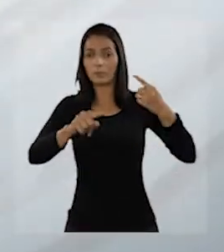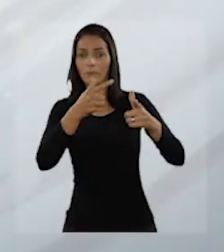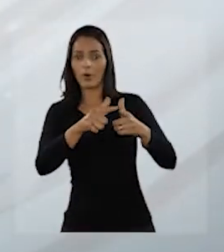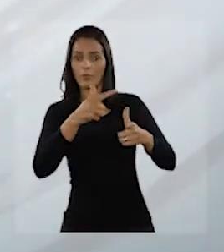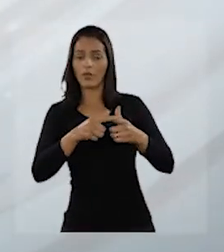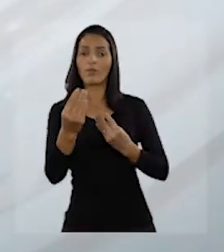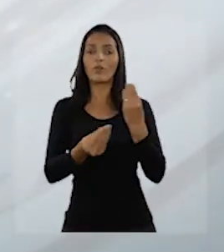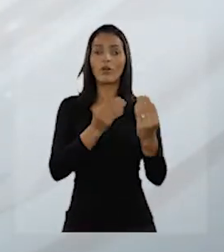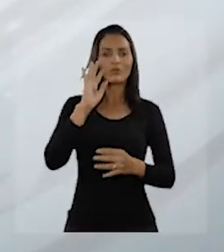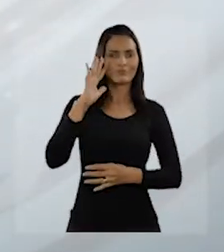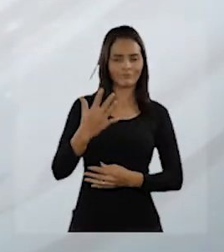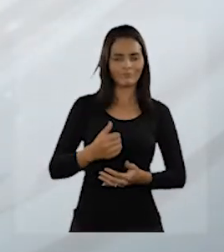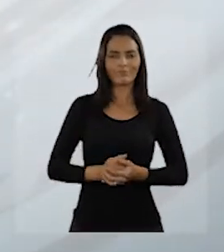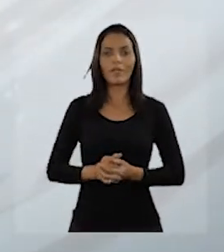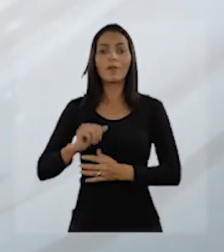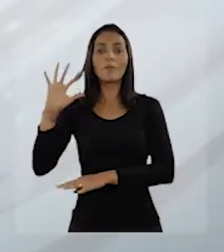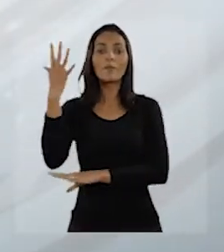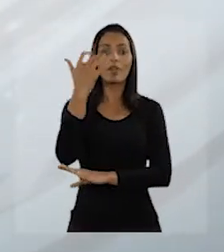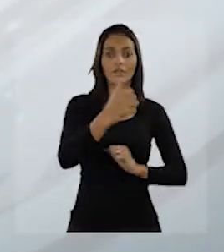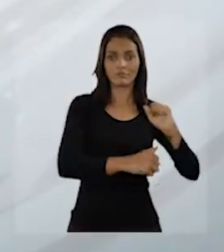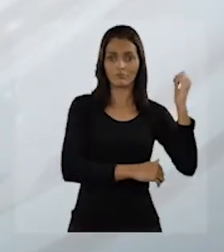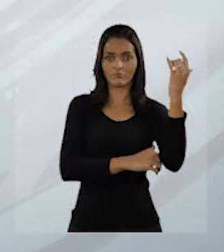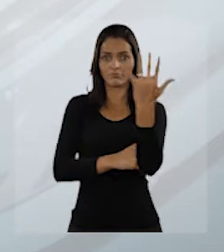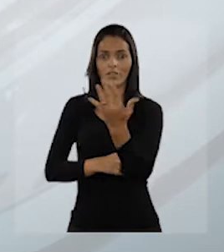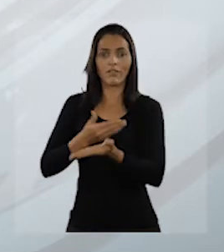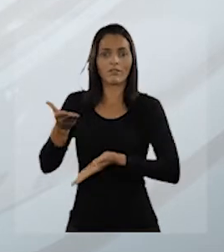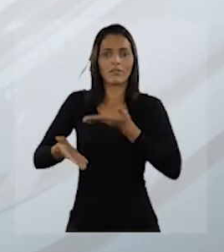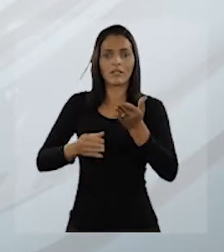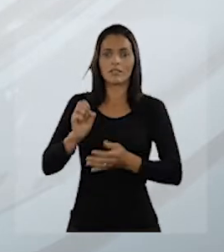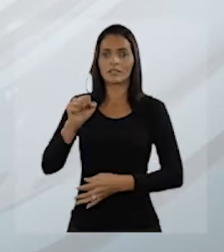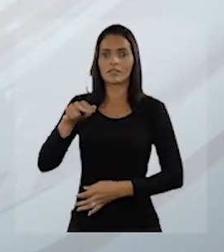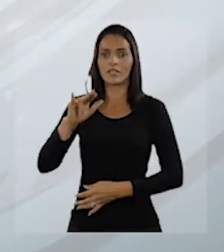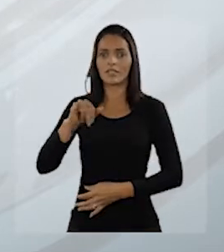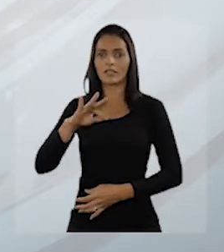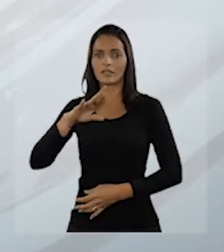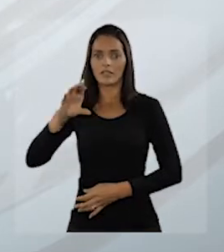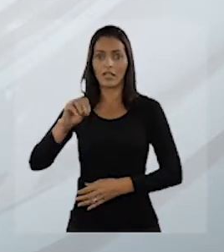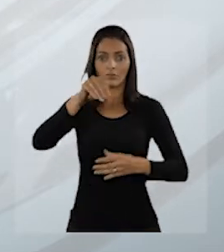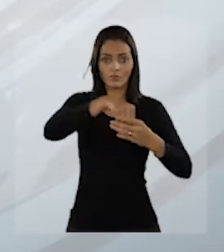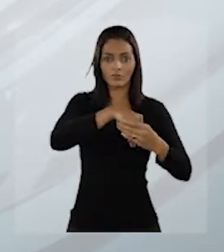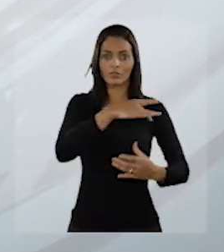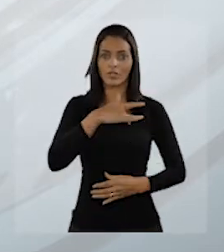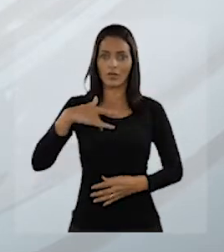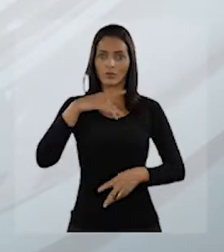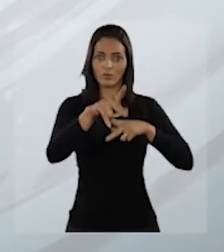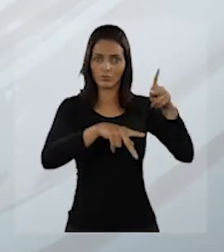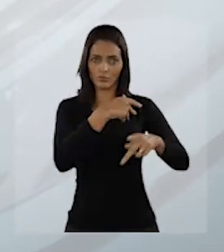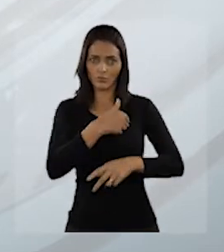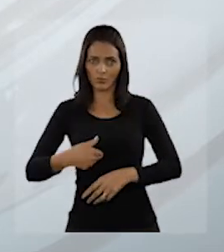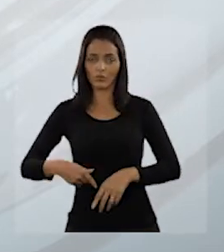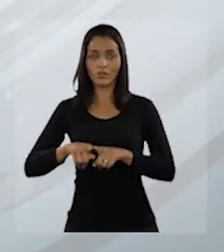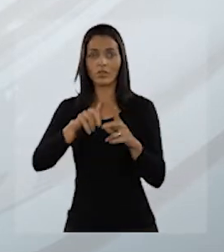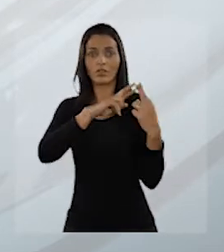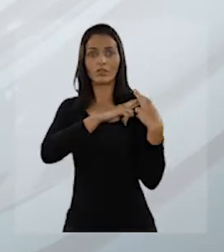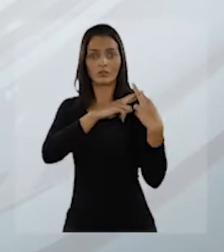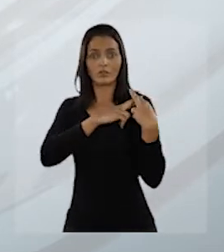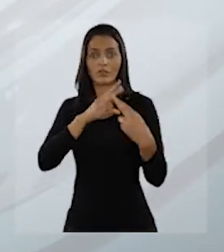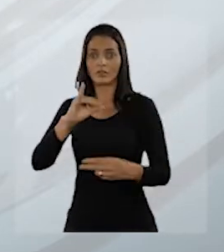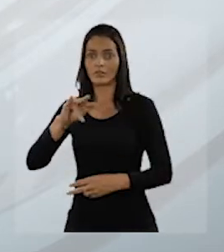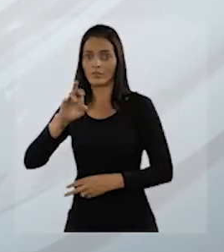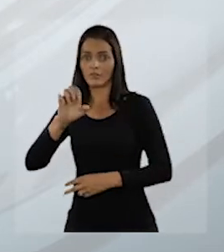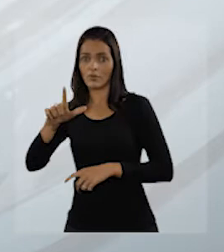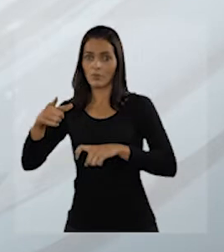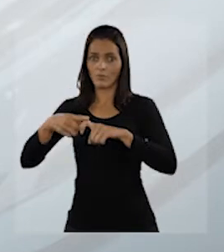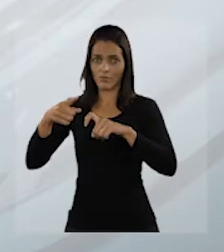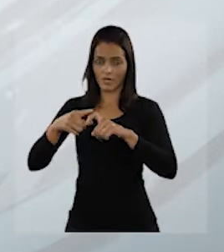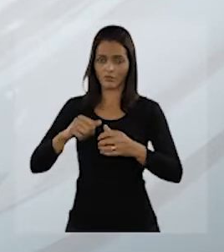e mediação, meio ambiente e tratamento sanitário na saúde pública, responsabilidade civil médica,